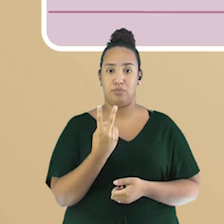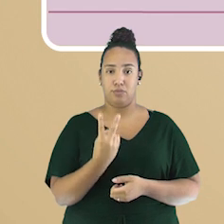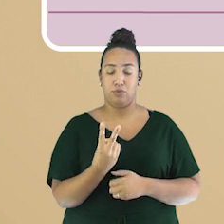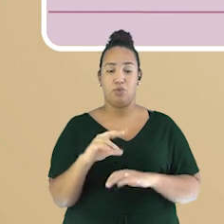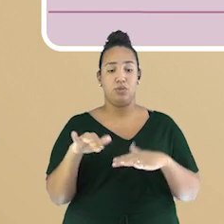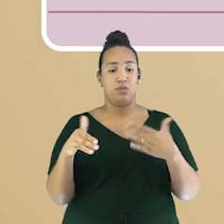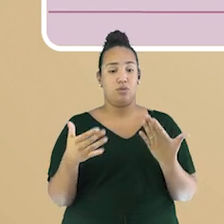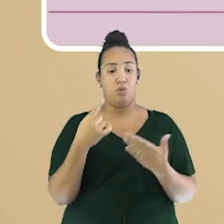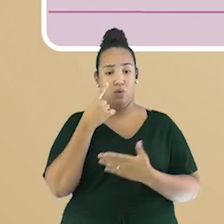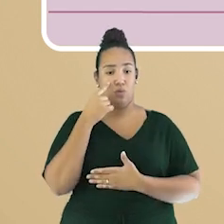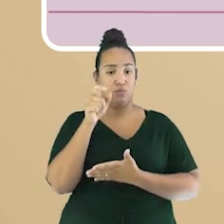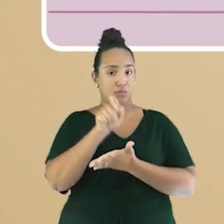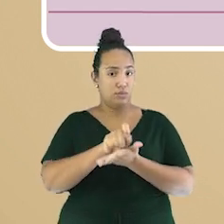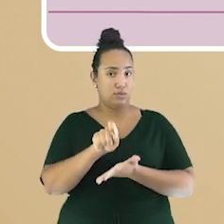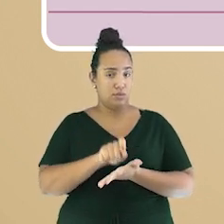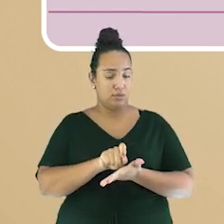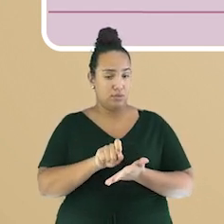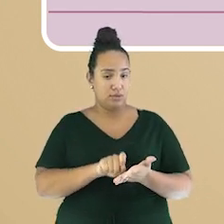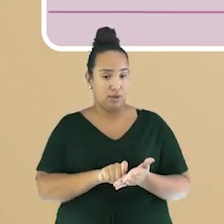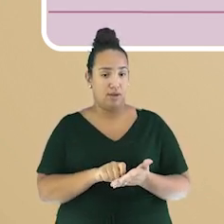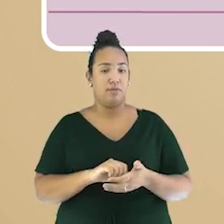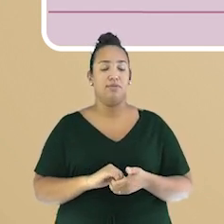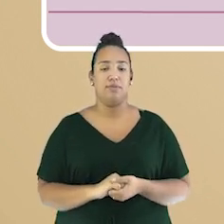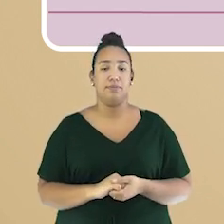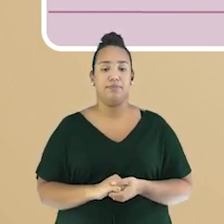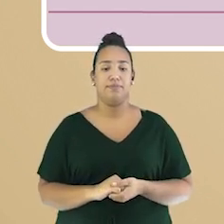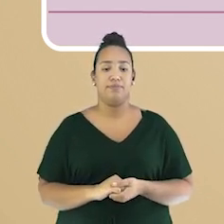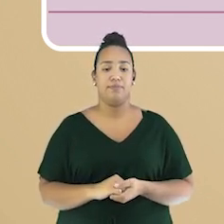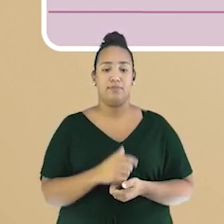então, escrito na forma de notação científica